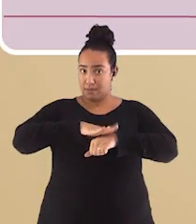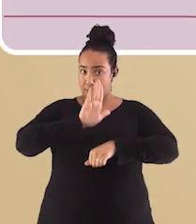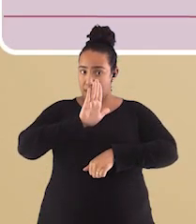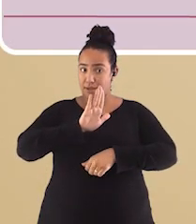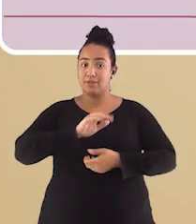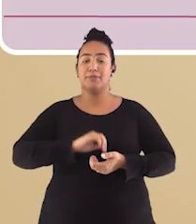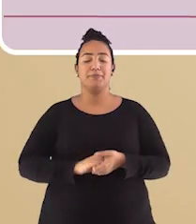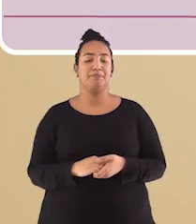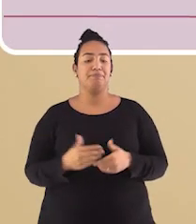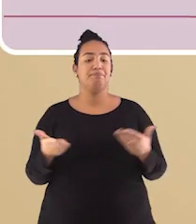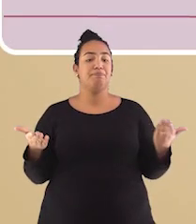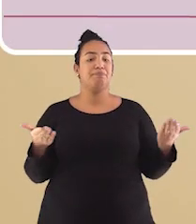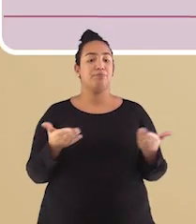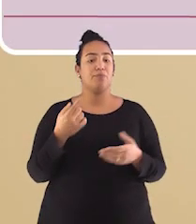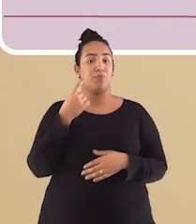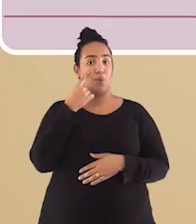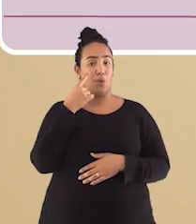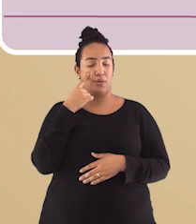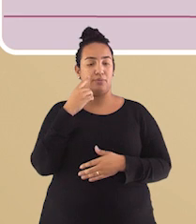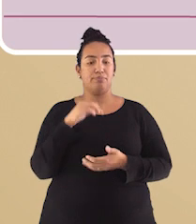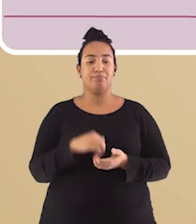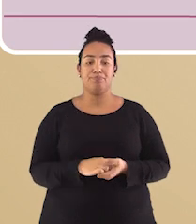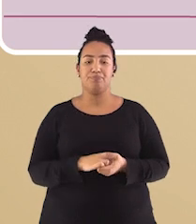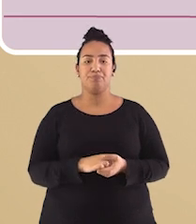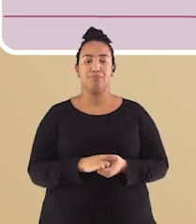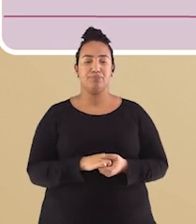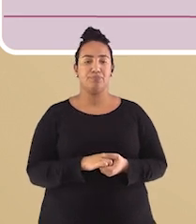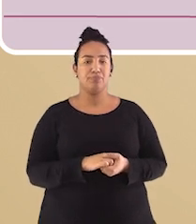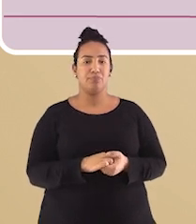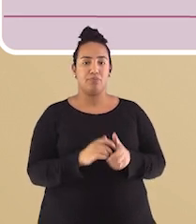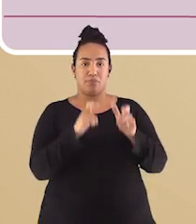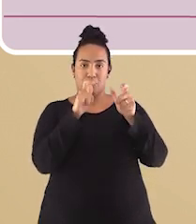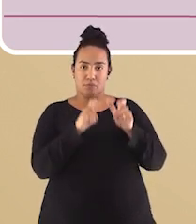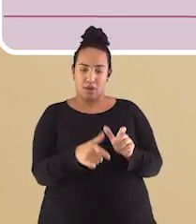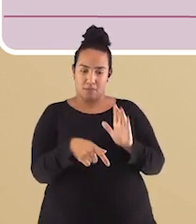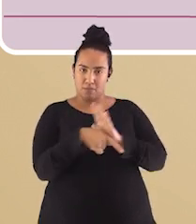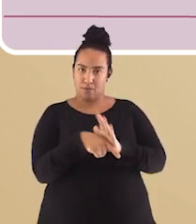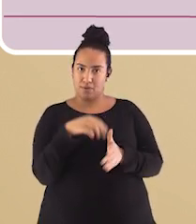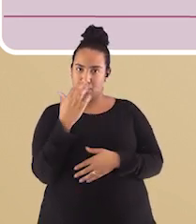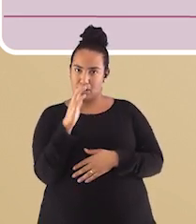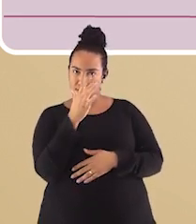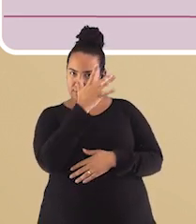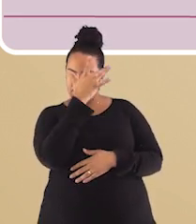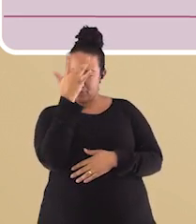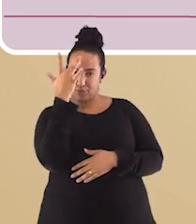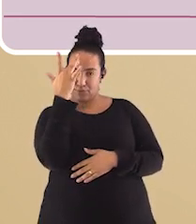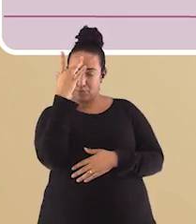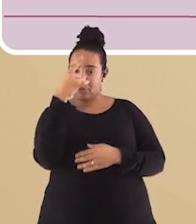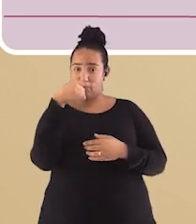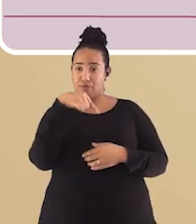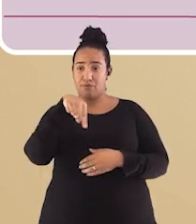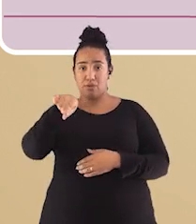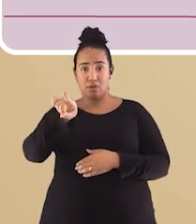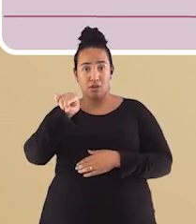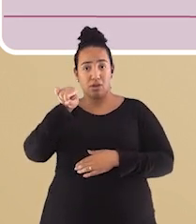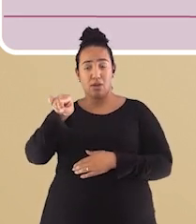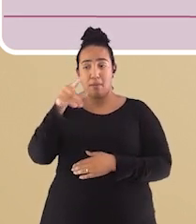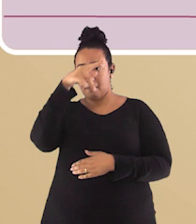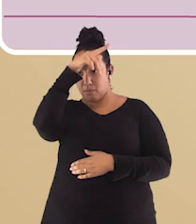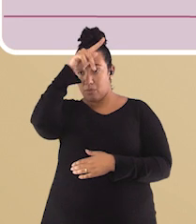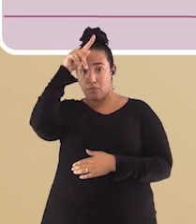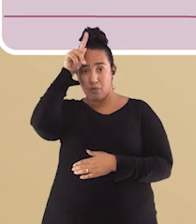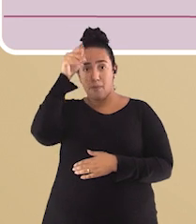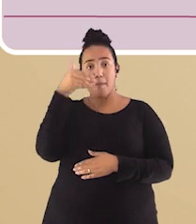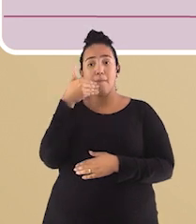Veja a seguinte situação os moradores de um bairro de Cariacica foram até a prefeitura solicitar a construção de